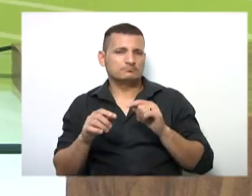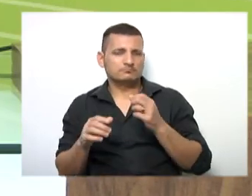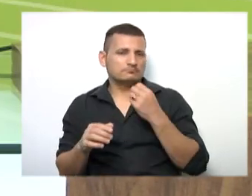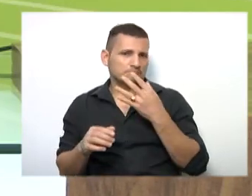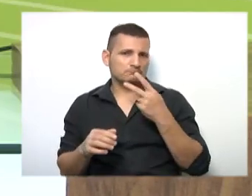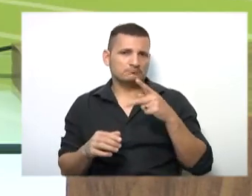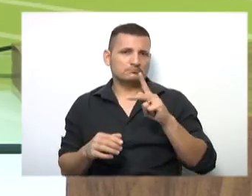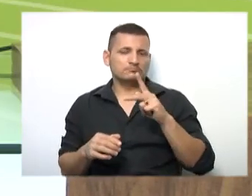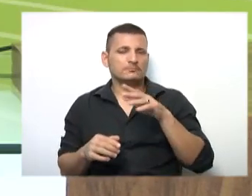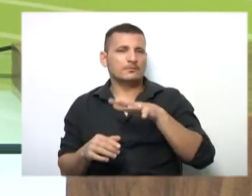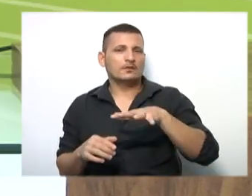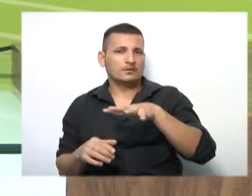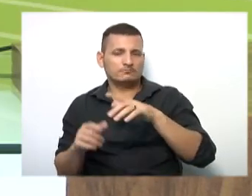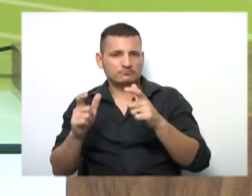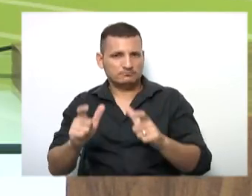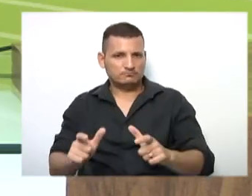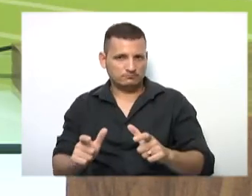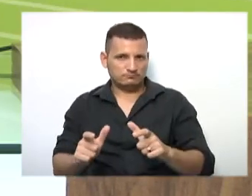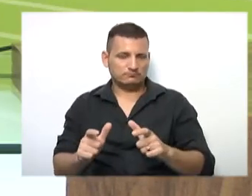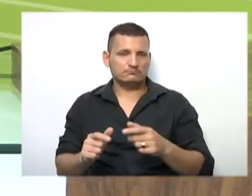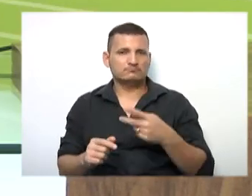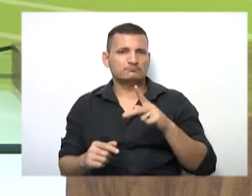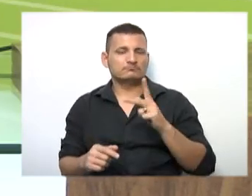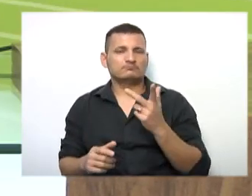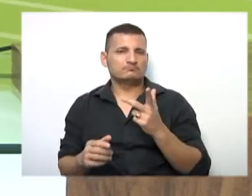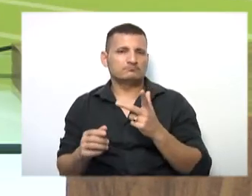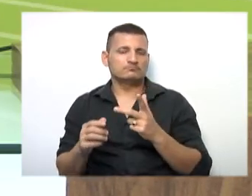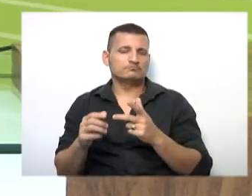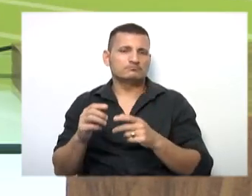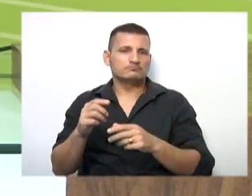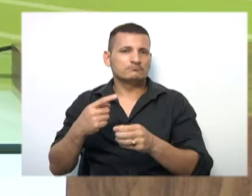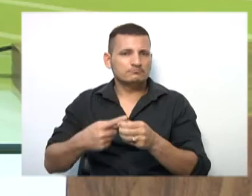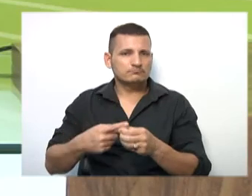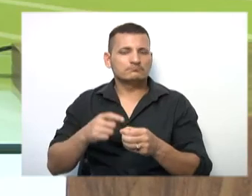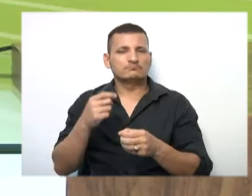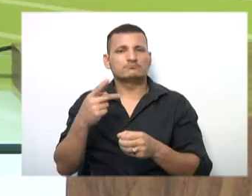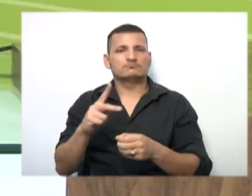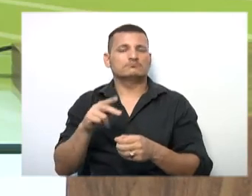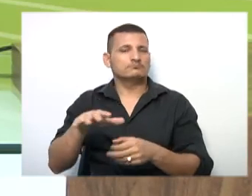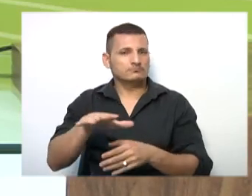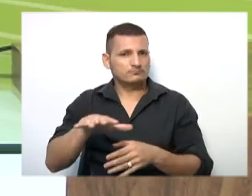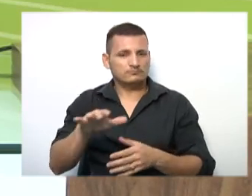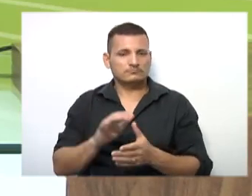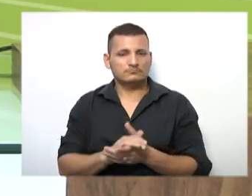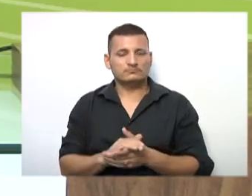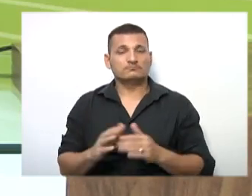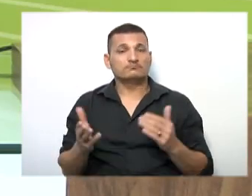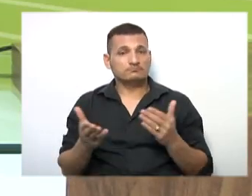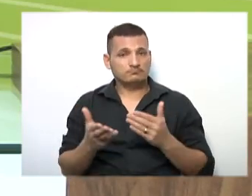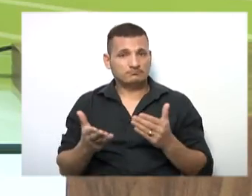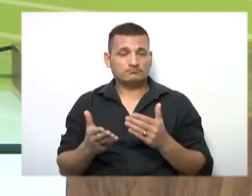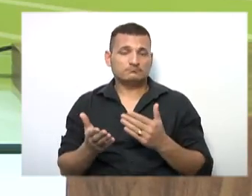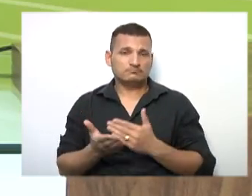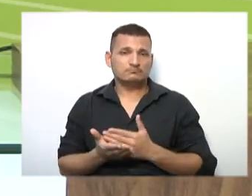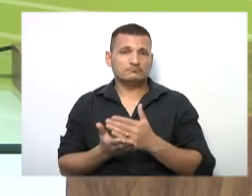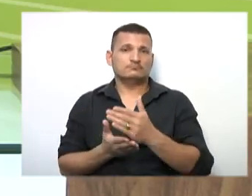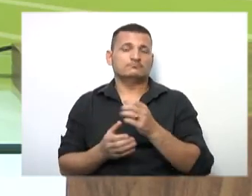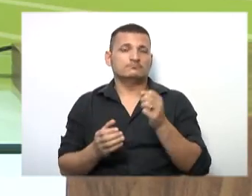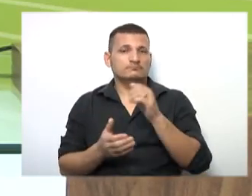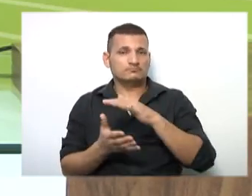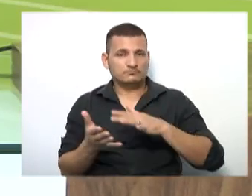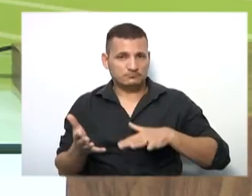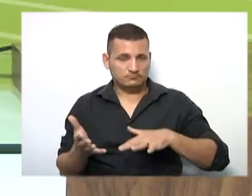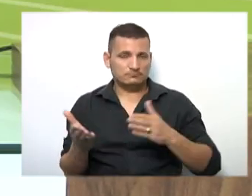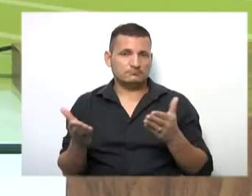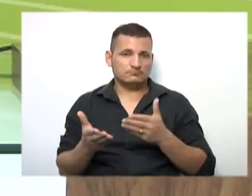na sua realidade local, no seu município, na sua região. Então, a partir de agora, a gente vai começar esse momento da atividade